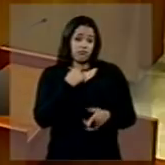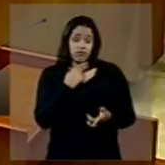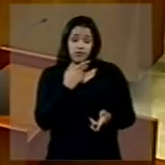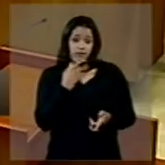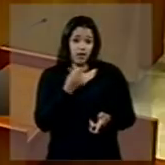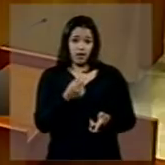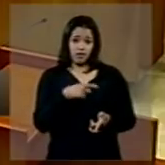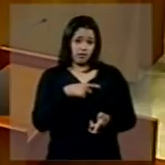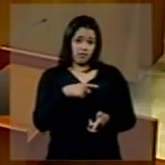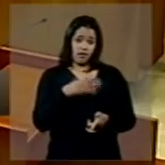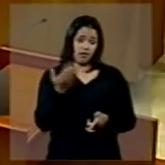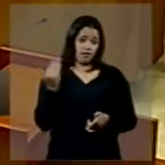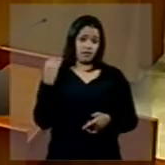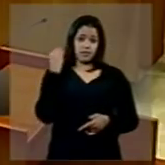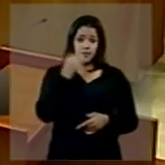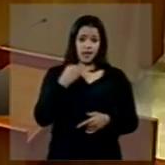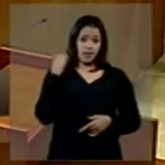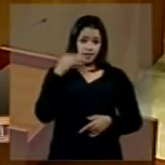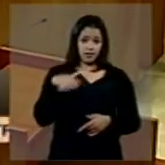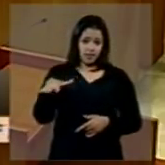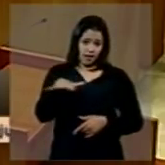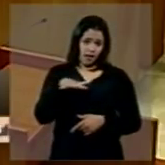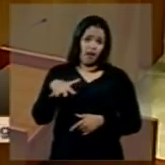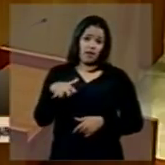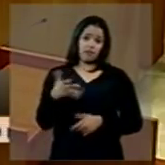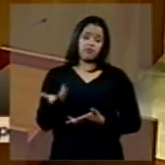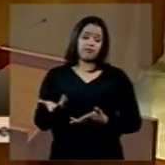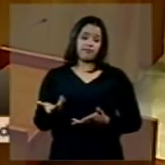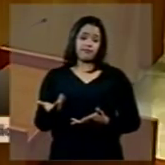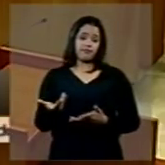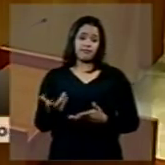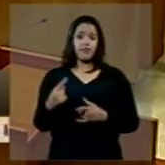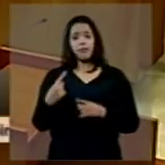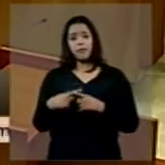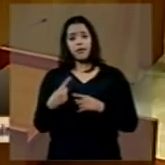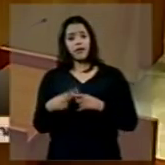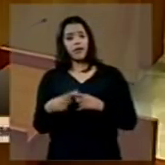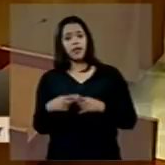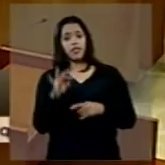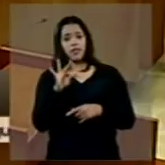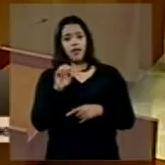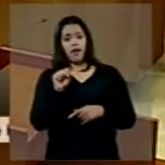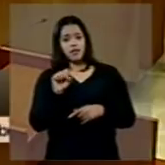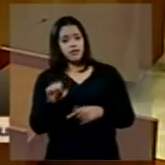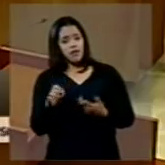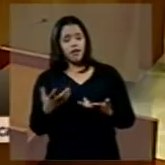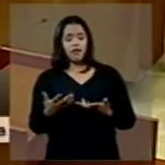tenho experiência na área do eleitoral, né?